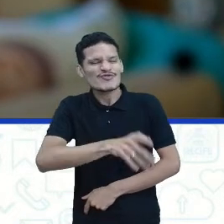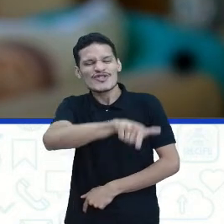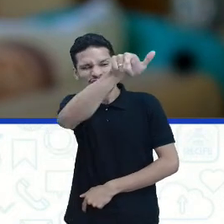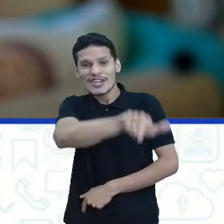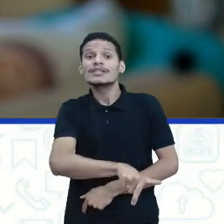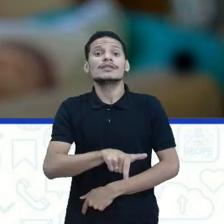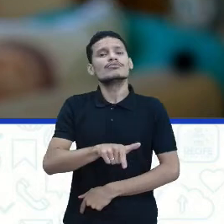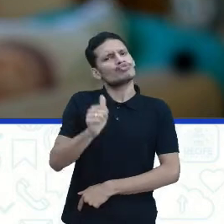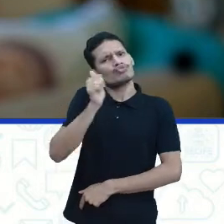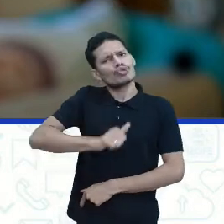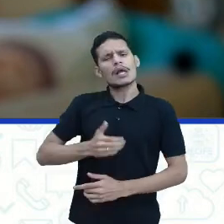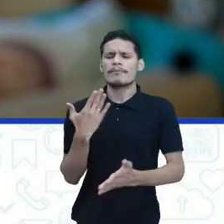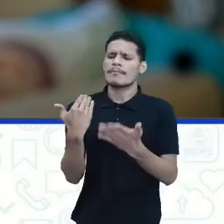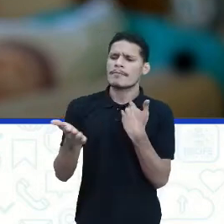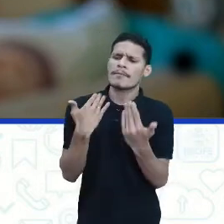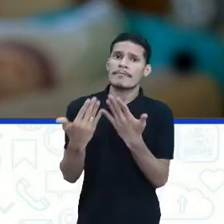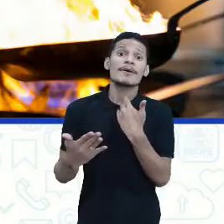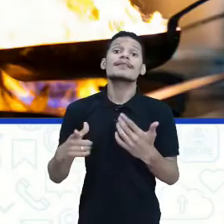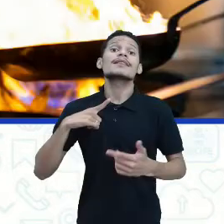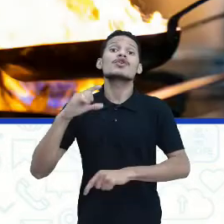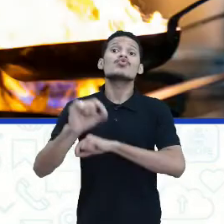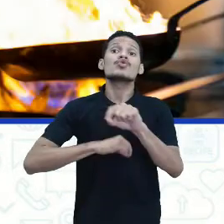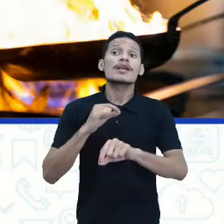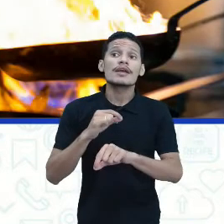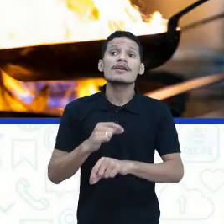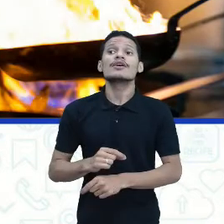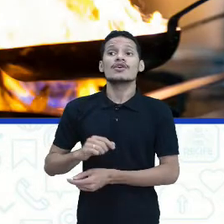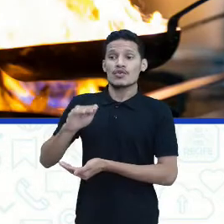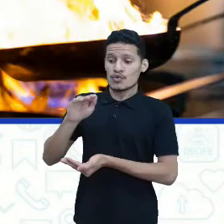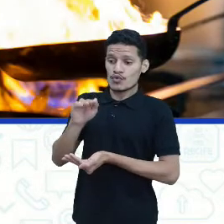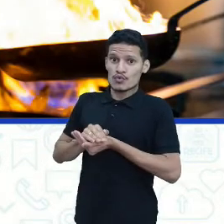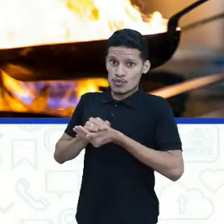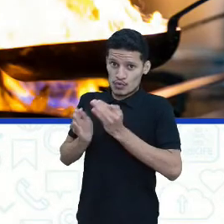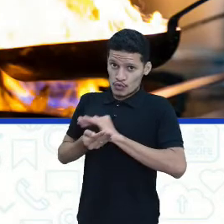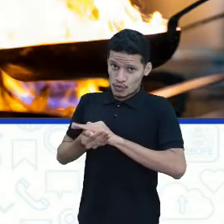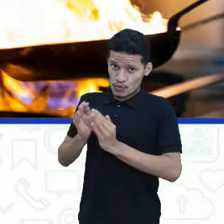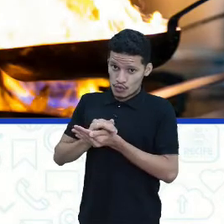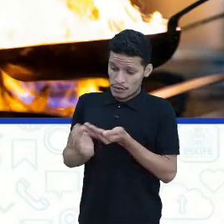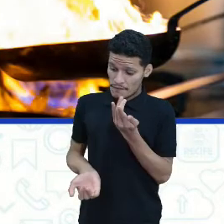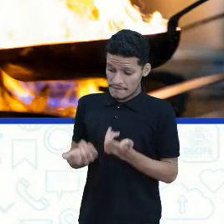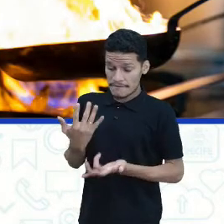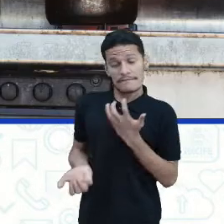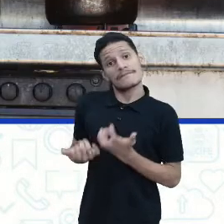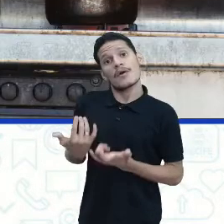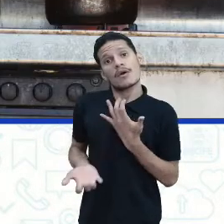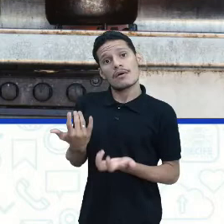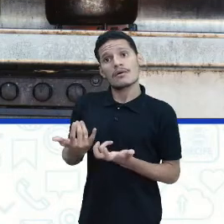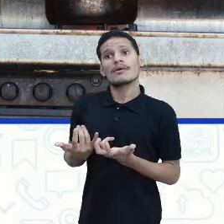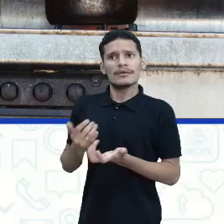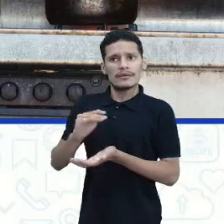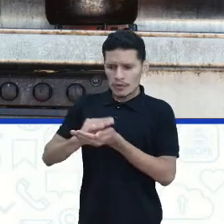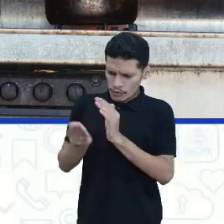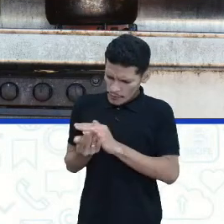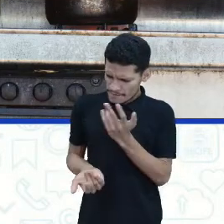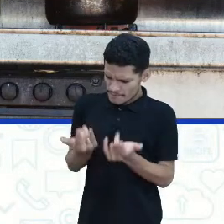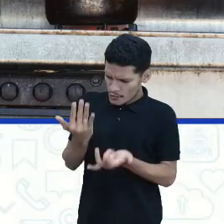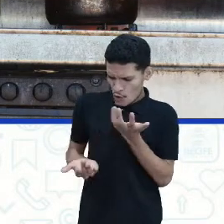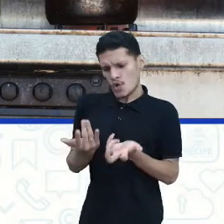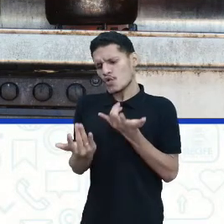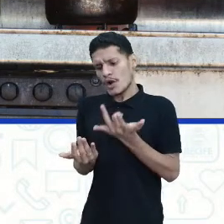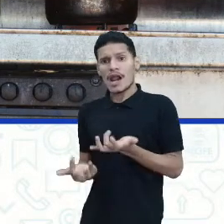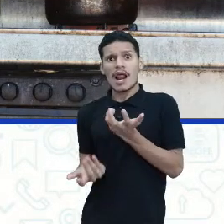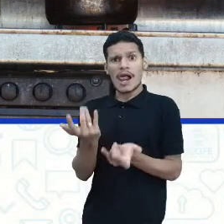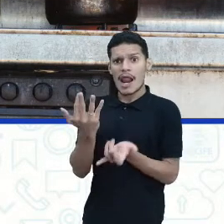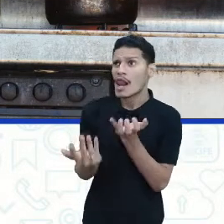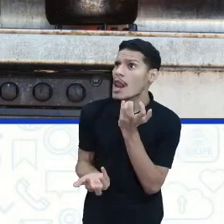ela está lá conversando no telefone, está rolando o quê? O cuscuz está no fogo. Cuscuz no fogo. E o negócio começou